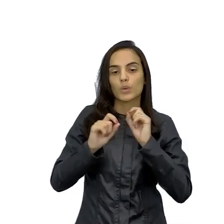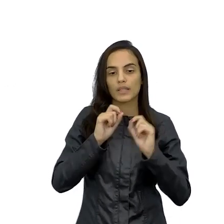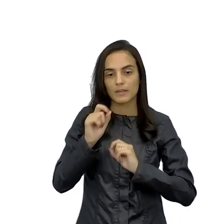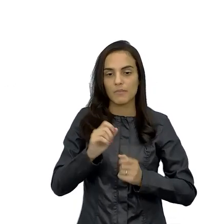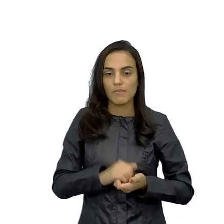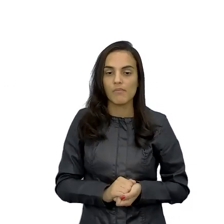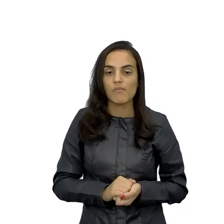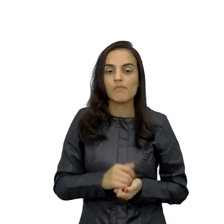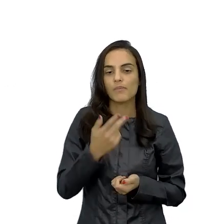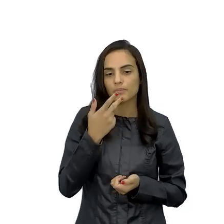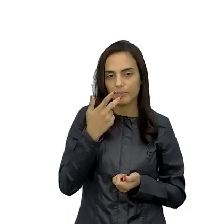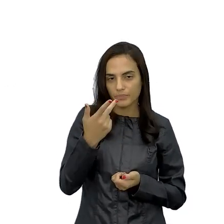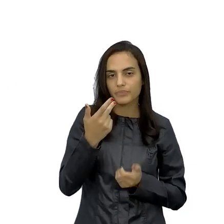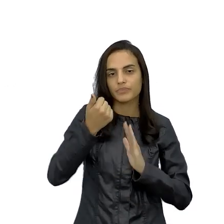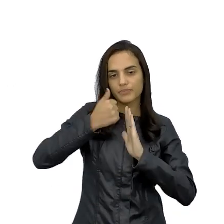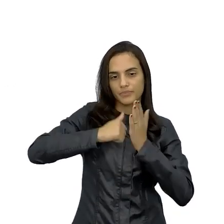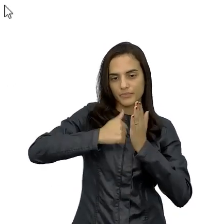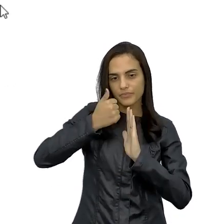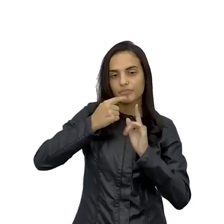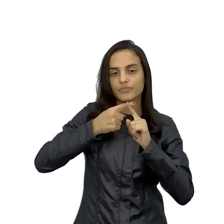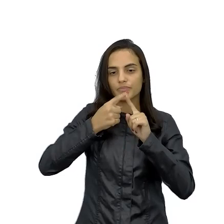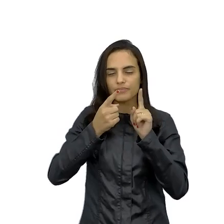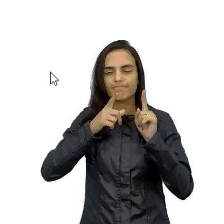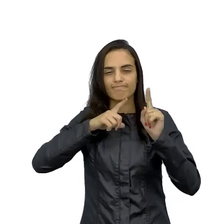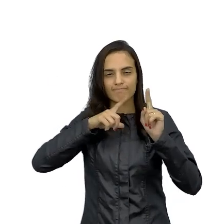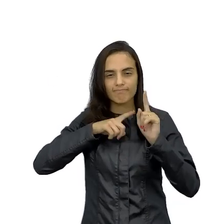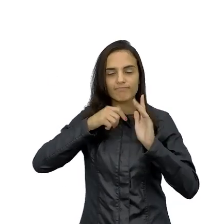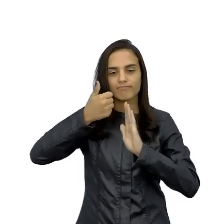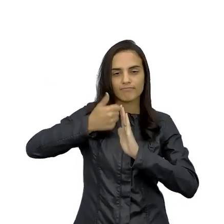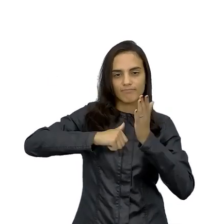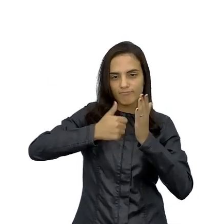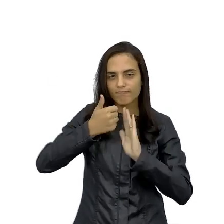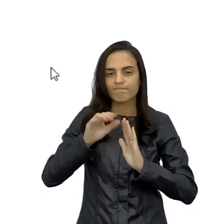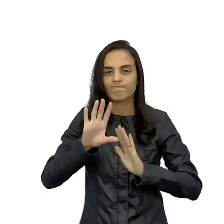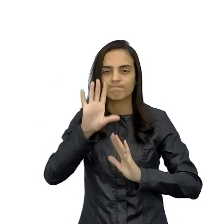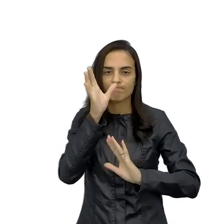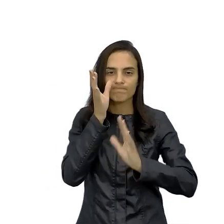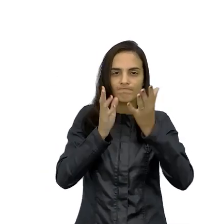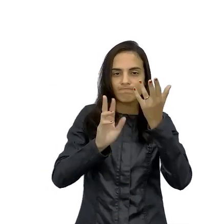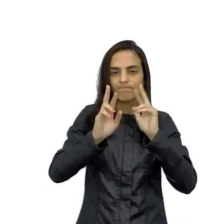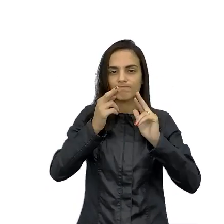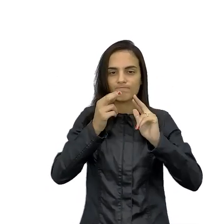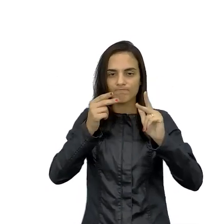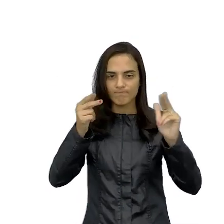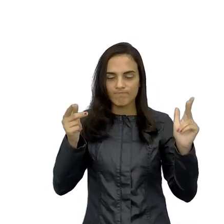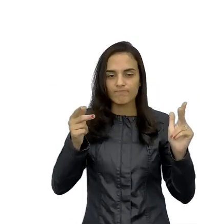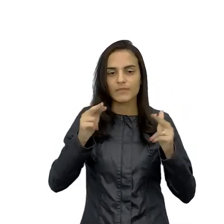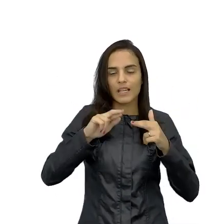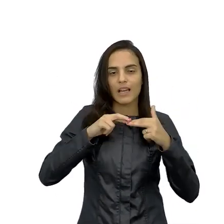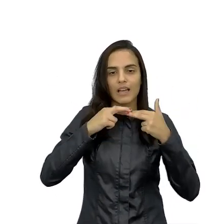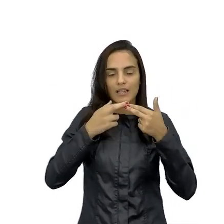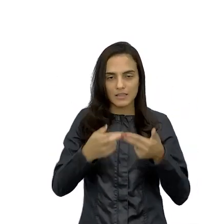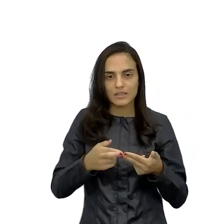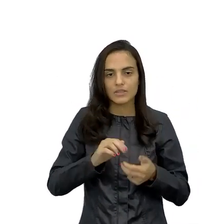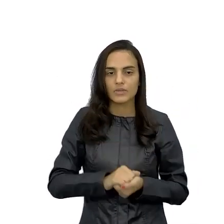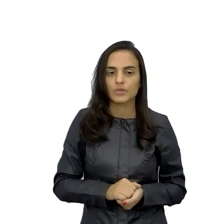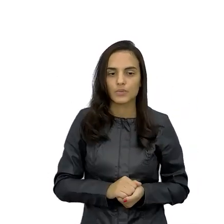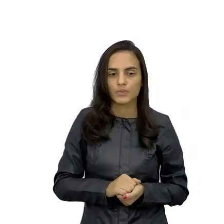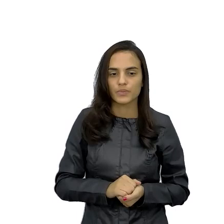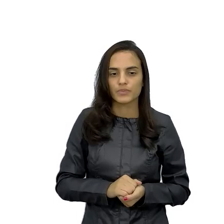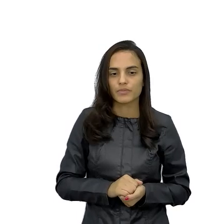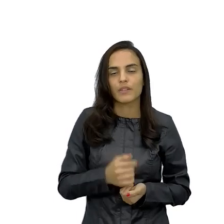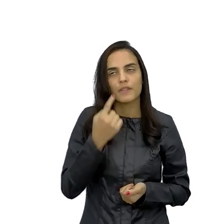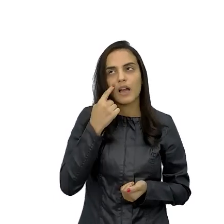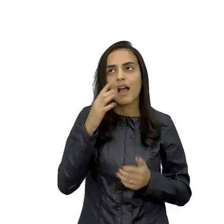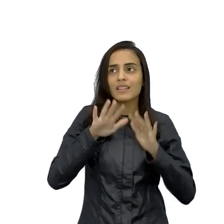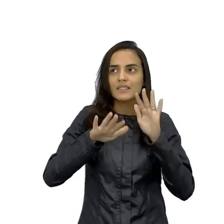Eu estou falando de avaliação, mas tem tanta avaliação acontecendo, né, na rede. E aí, assim, na hora que eu fico